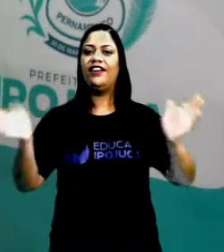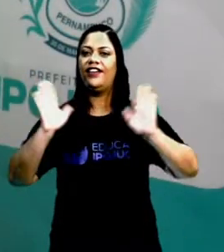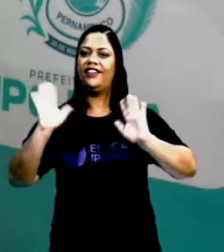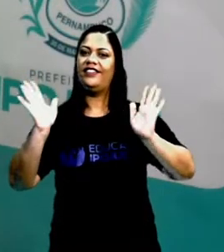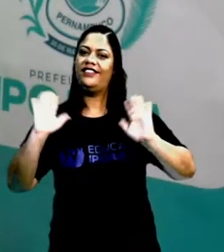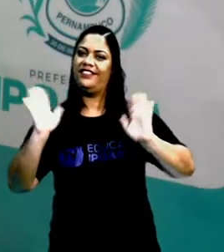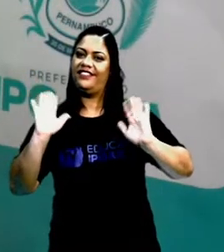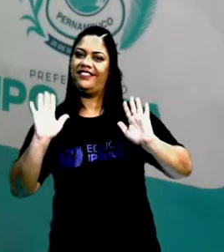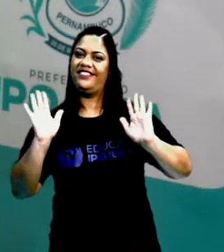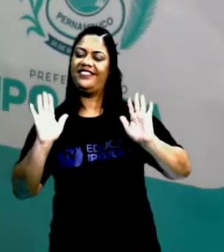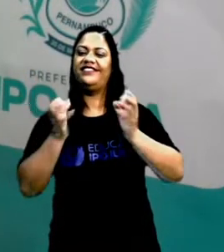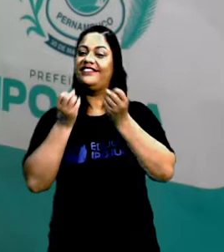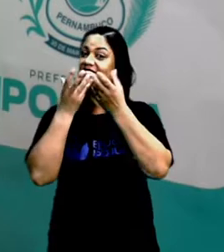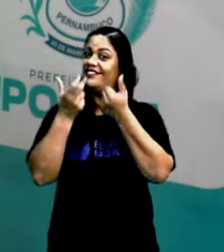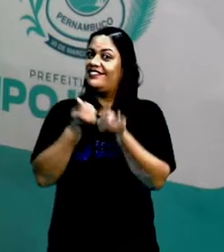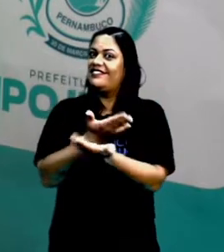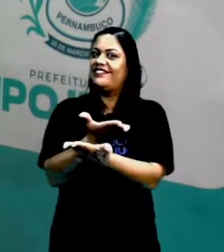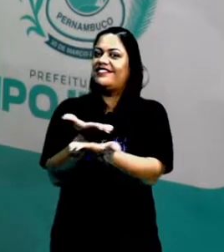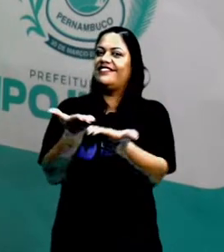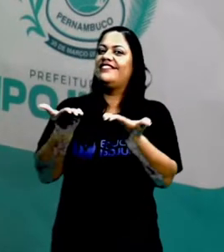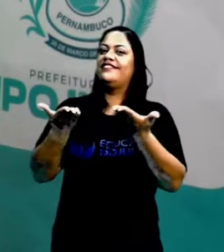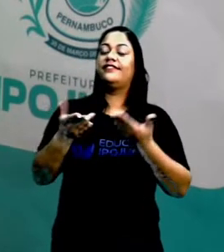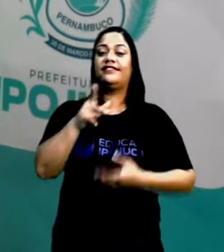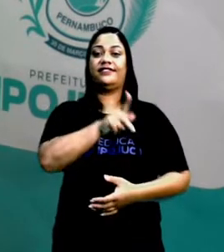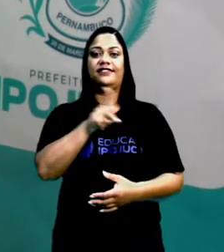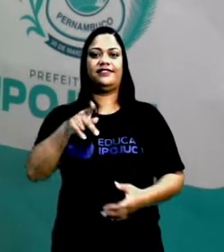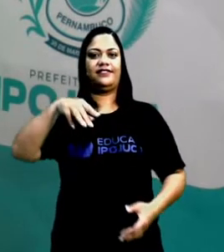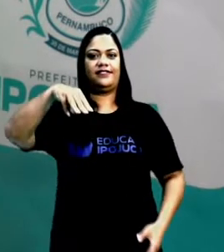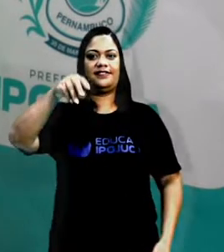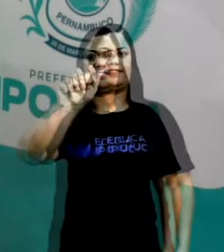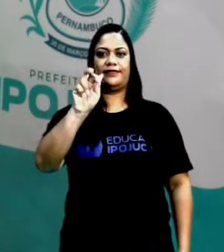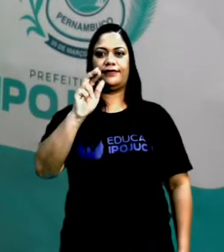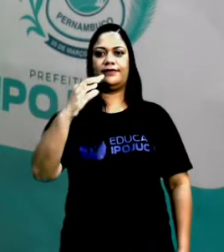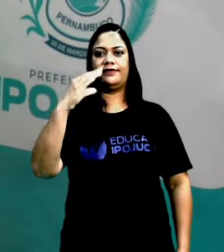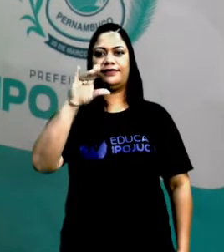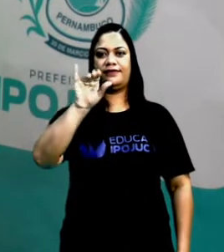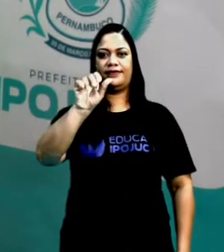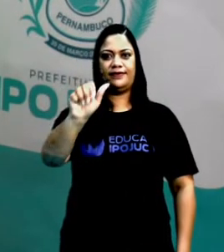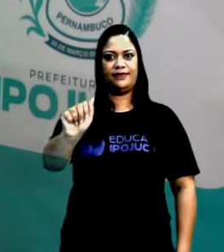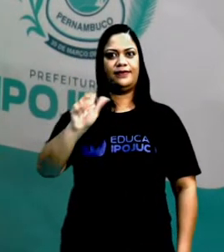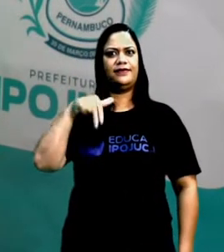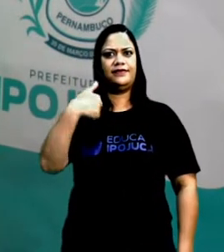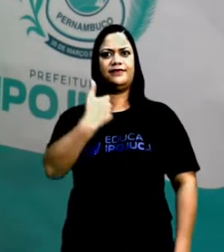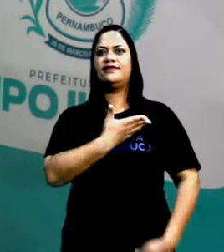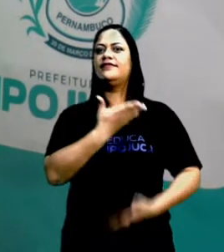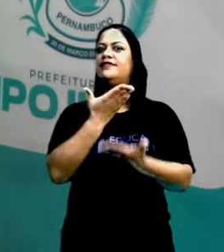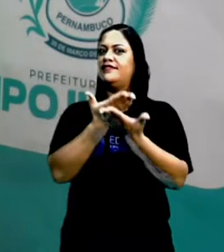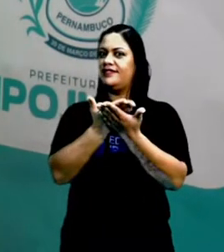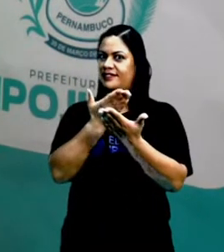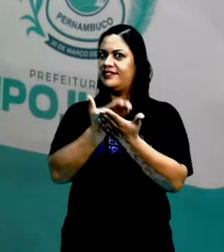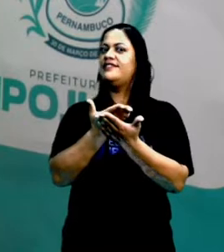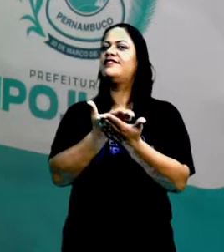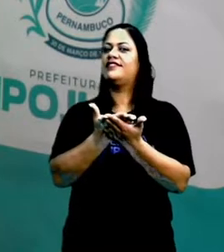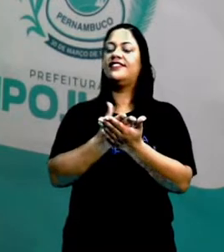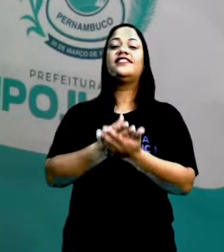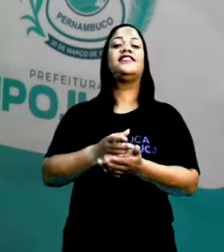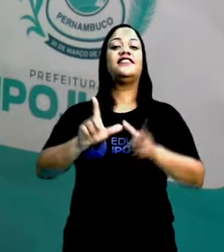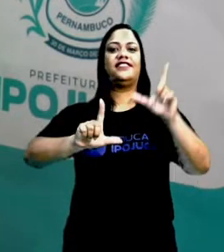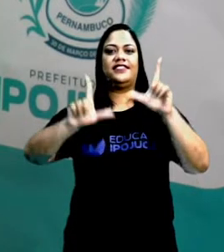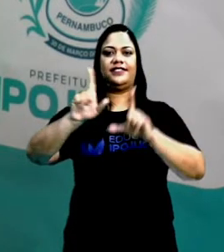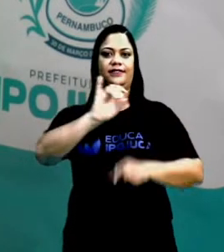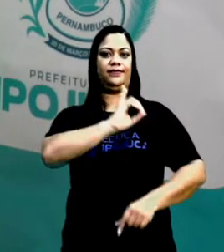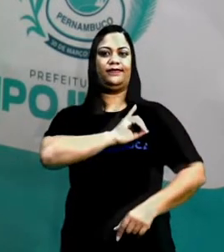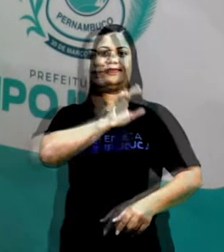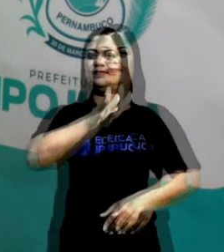Olá, galerinha! Tudo bem? Sou a professora Márcia e a gente vai estudar mais uma aula da nossa TV